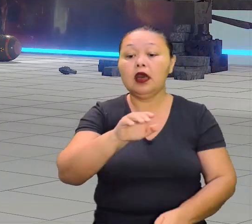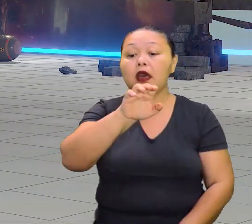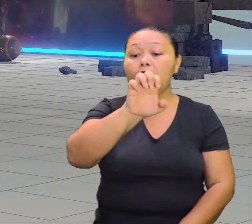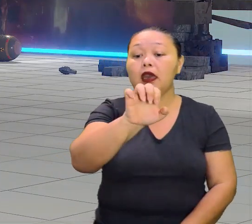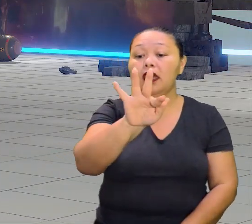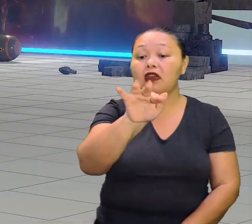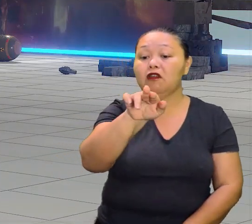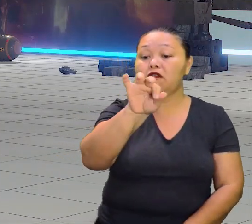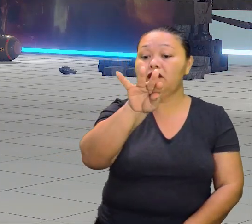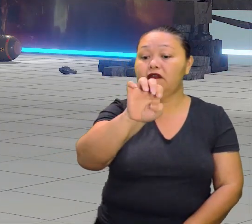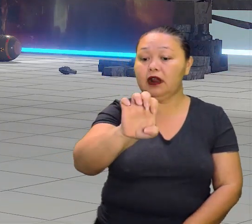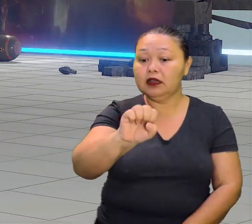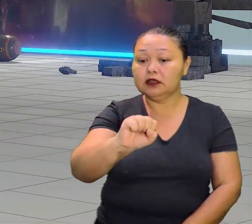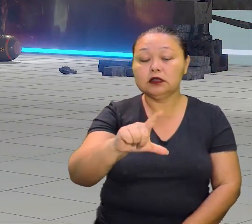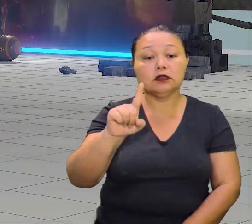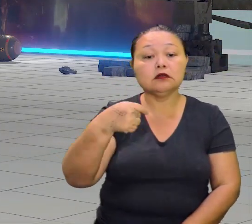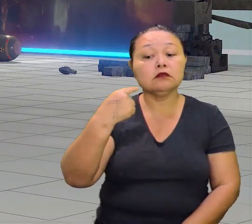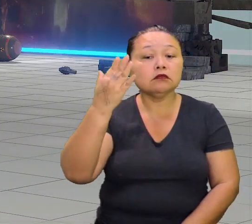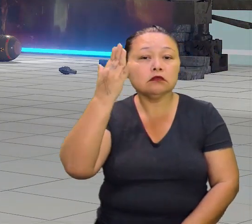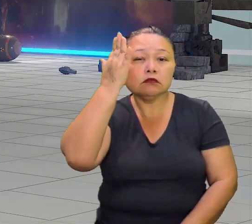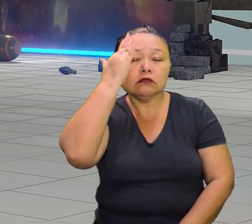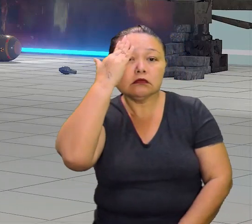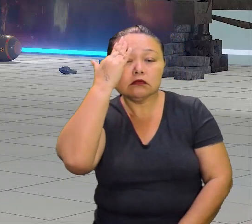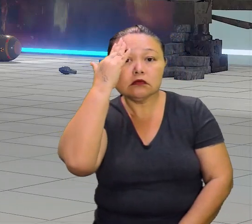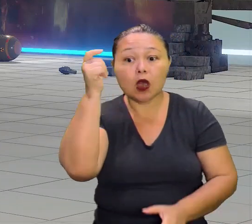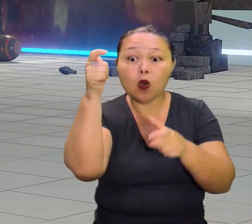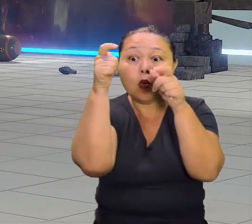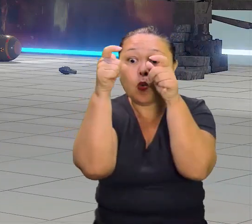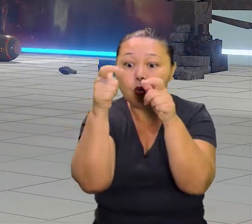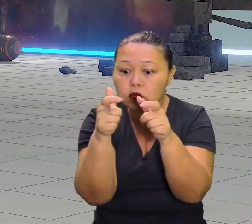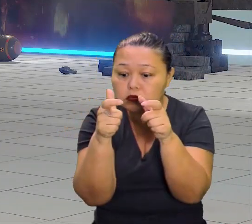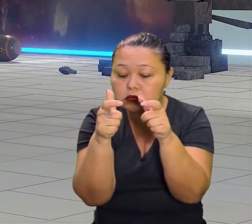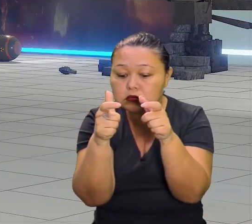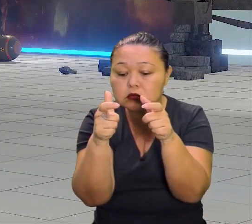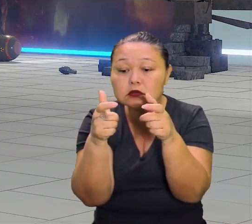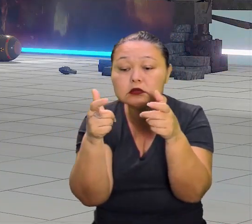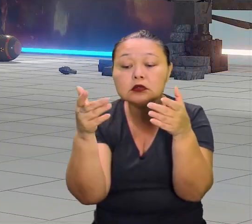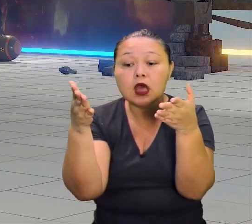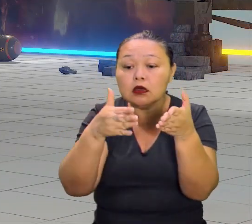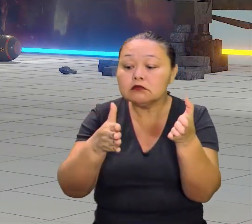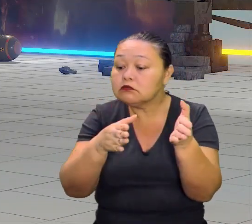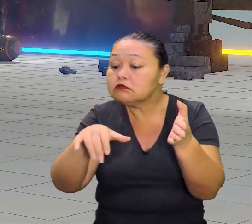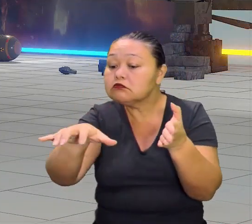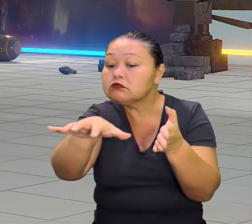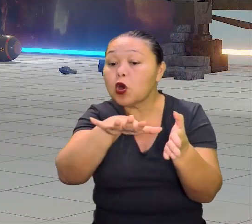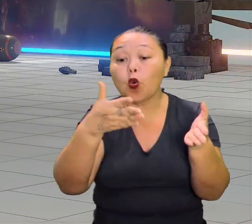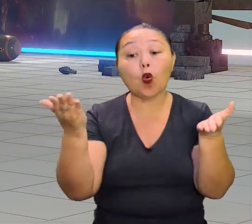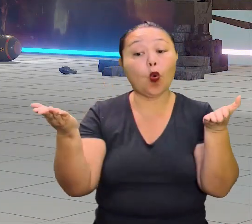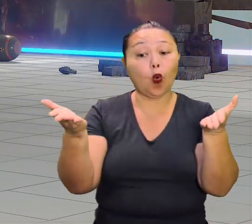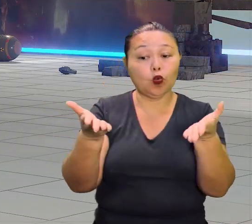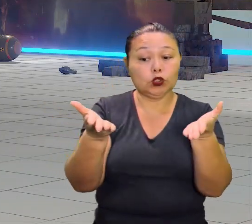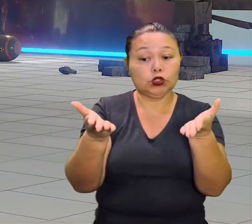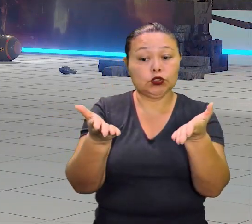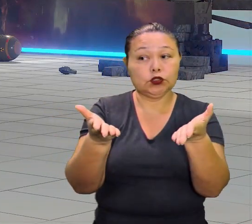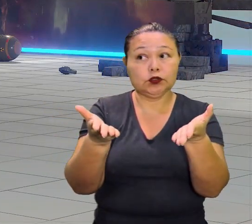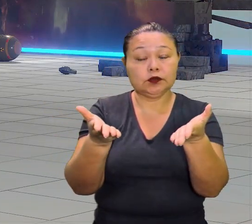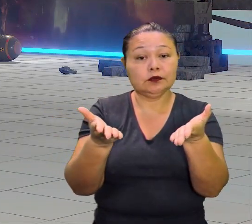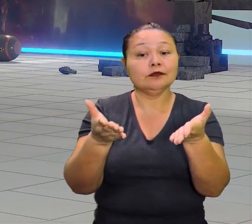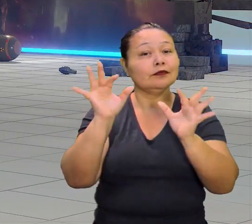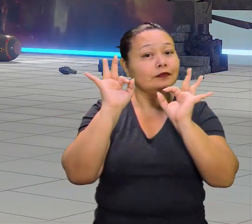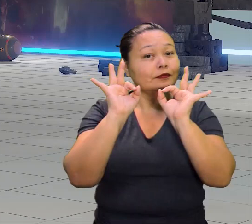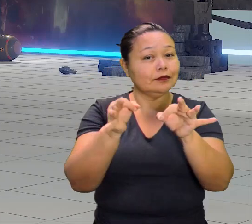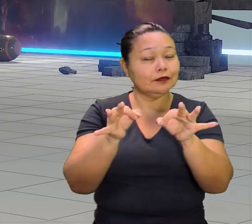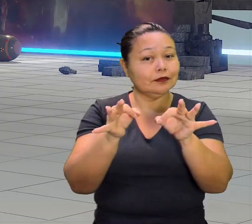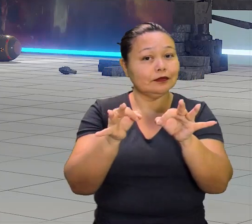Eufrates. Vocês vão saber aonde que se localiza essa região hoje.